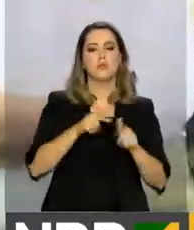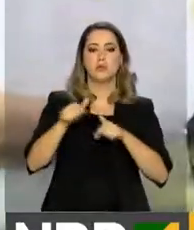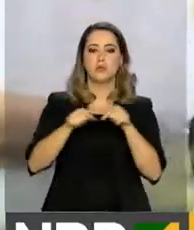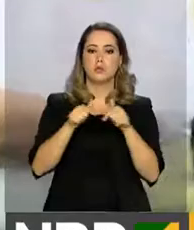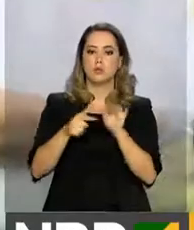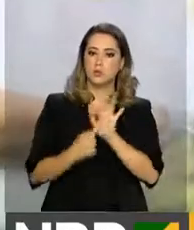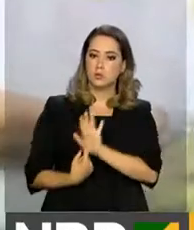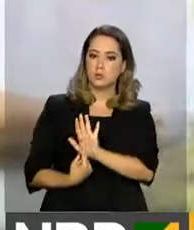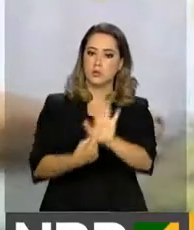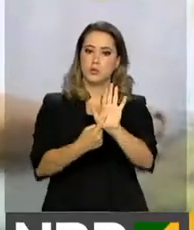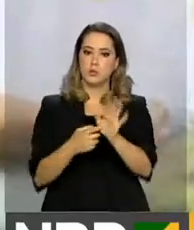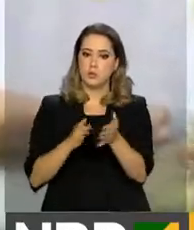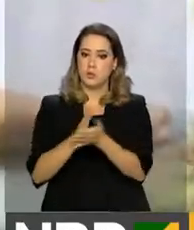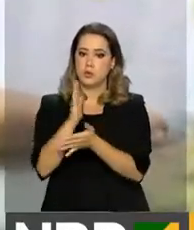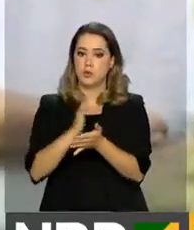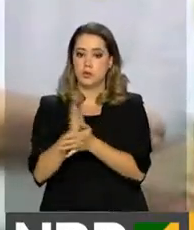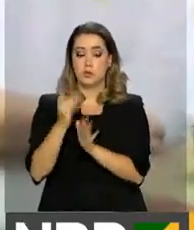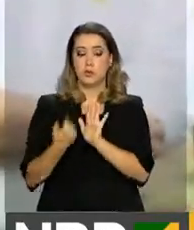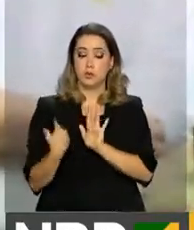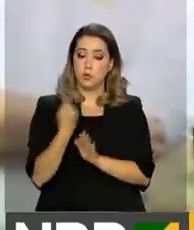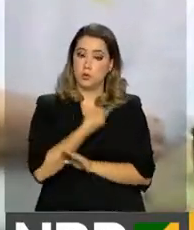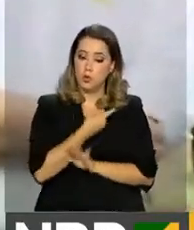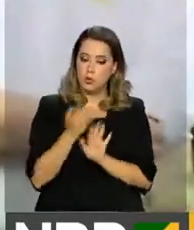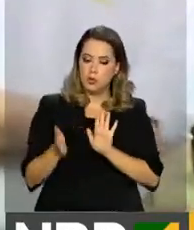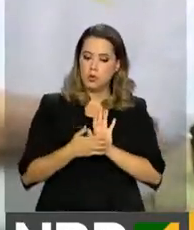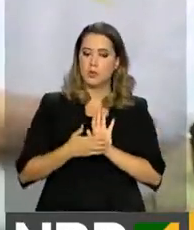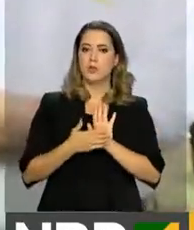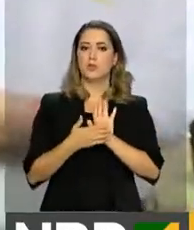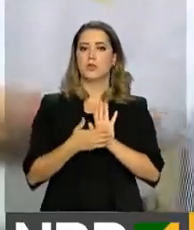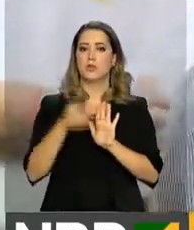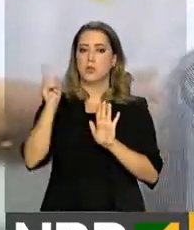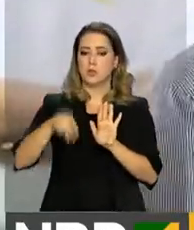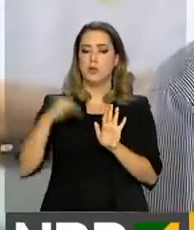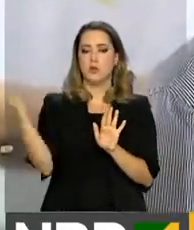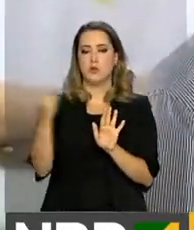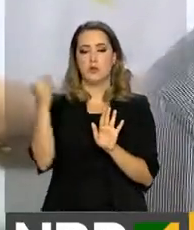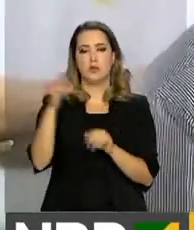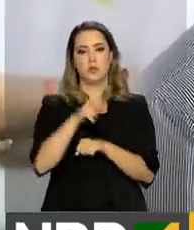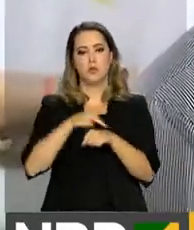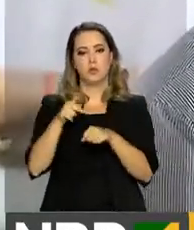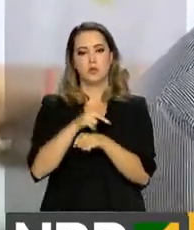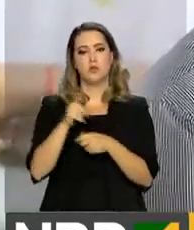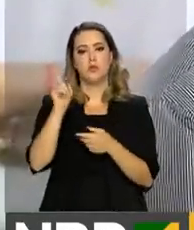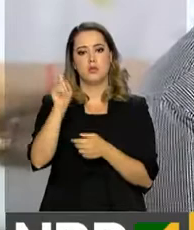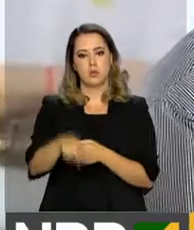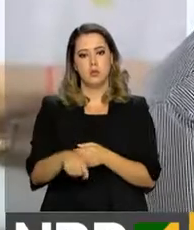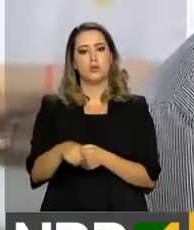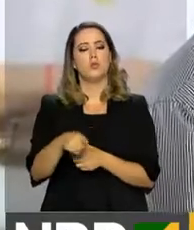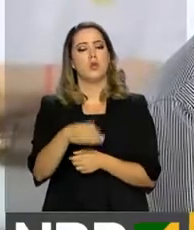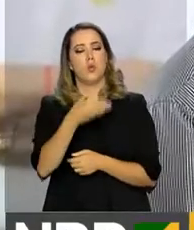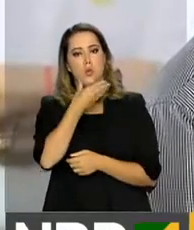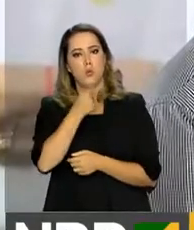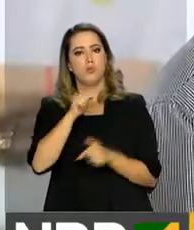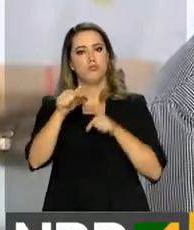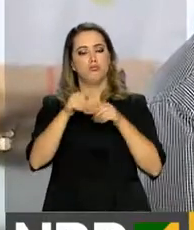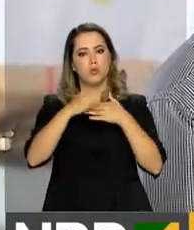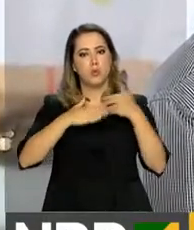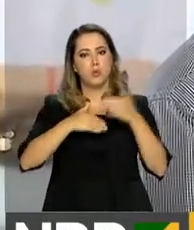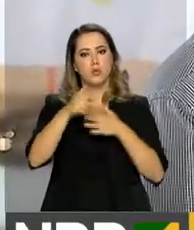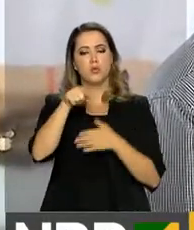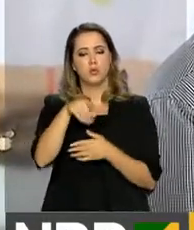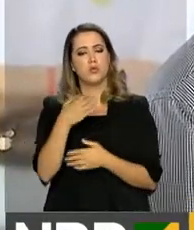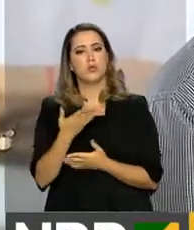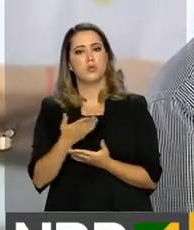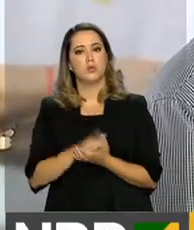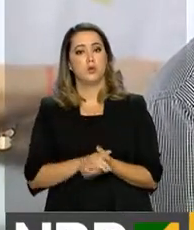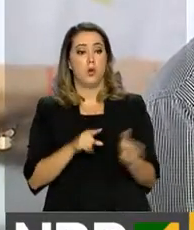fazer aprovar aquelas matérias que nós apresentamos e que são de interesse do país. É um homem vocacionado para a vida pública. O senhor está confiante